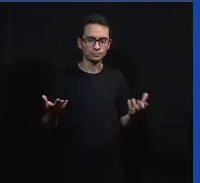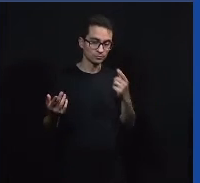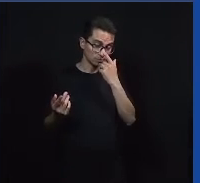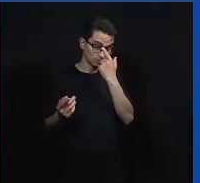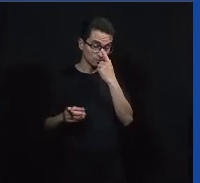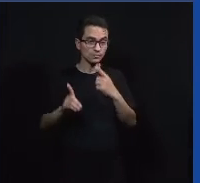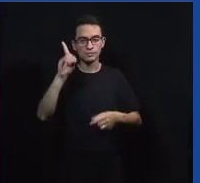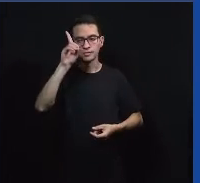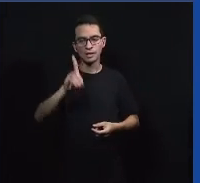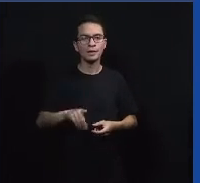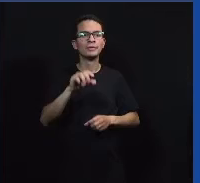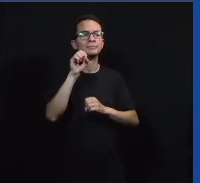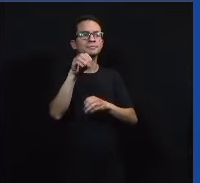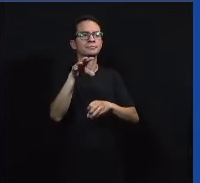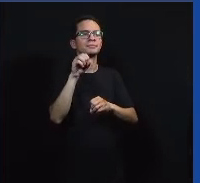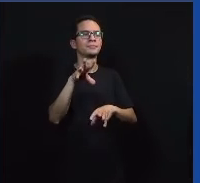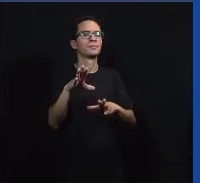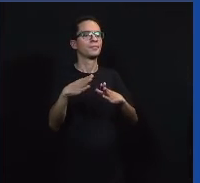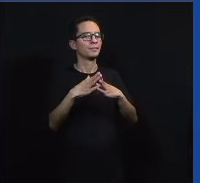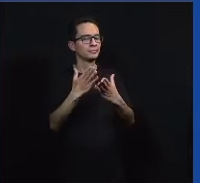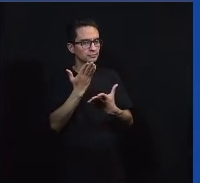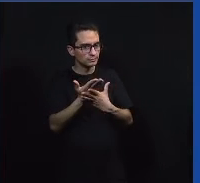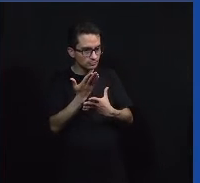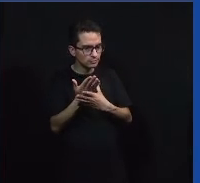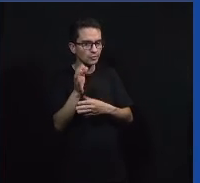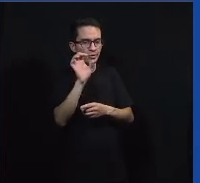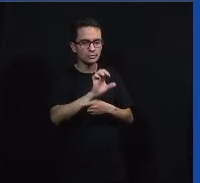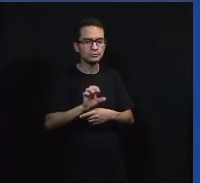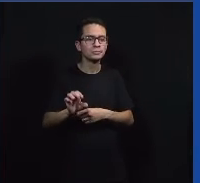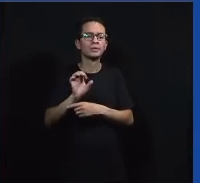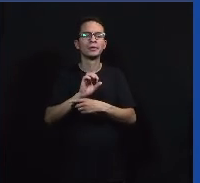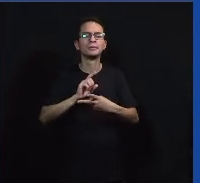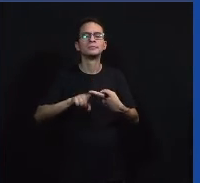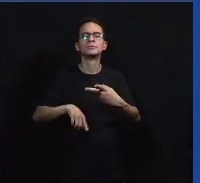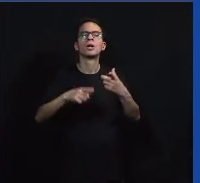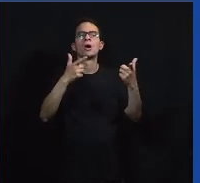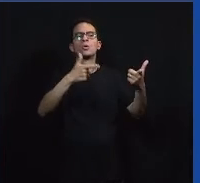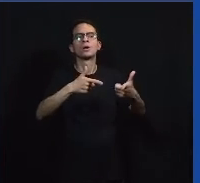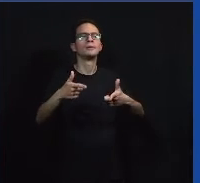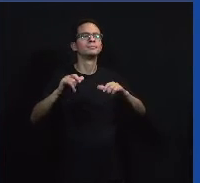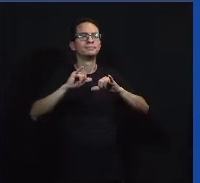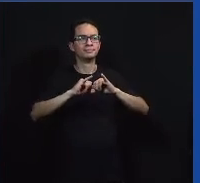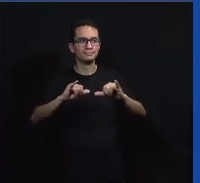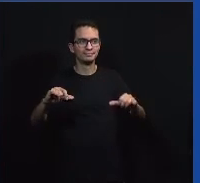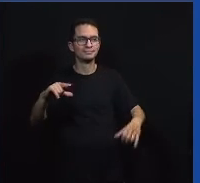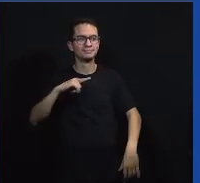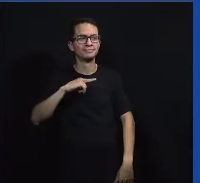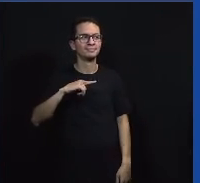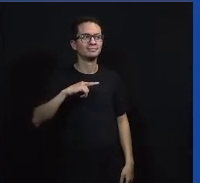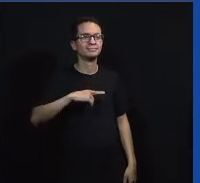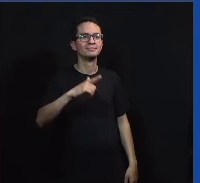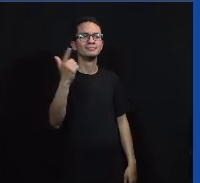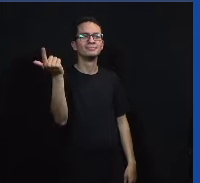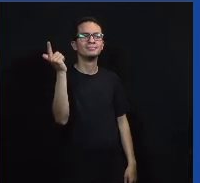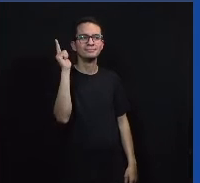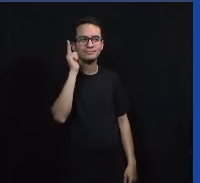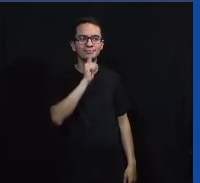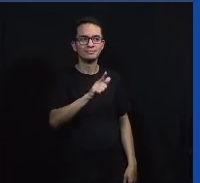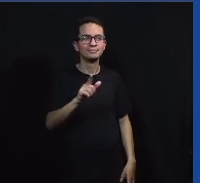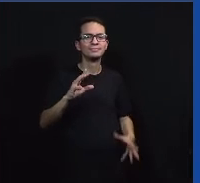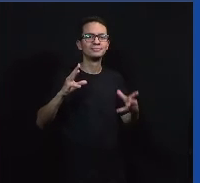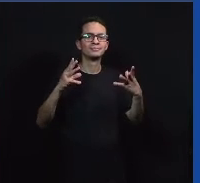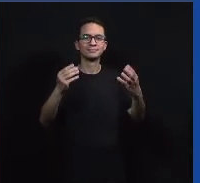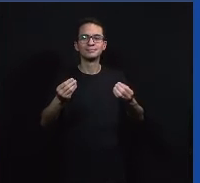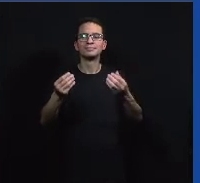Diretoria de Educação, do Estado, Secretaria de Educação Municipal, a mídia local, então, Conselho Tutelar, enfim, esses atores todos,